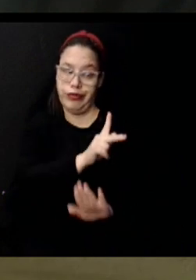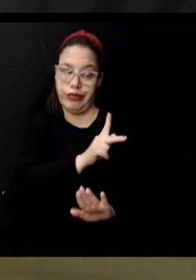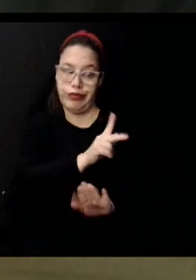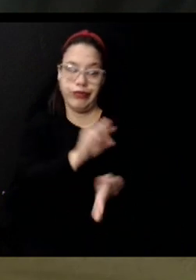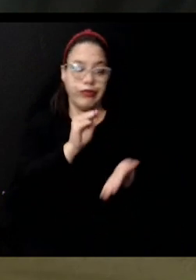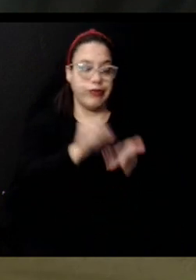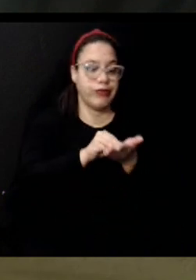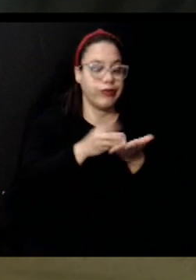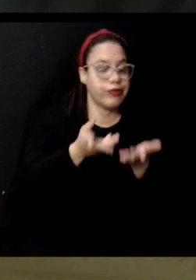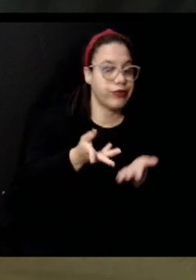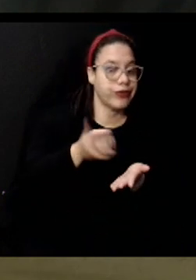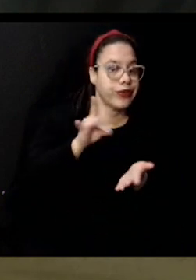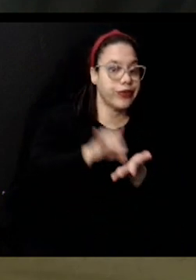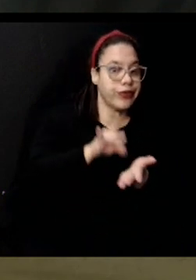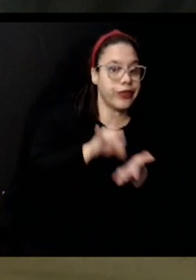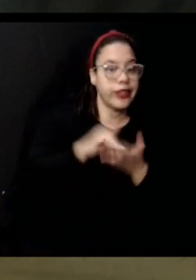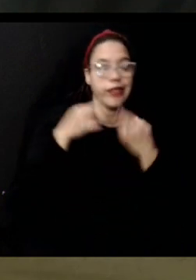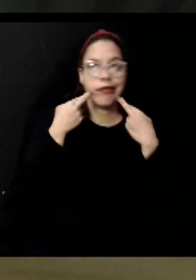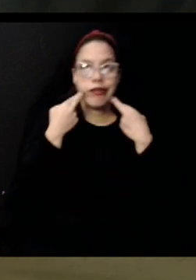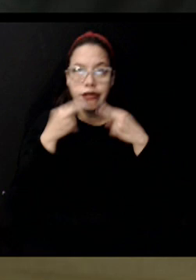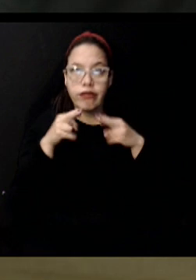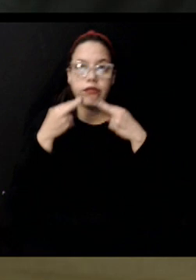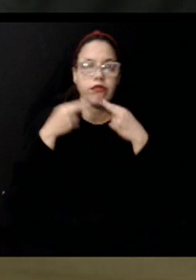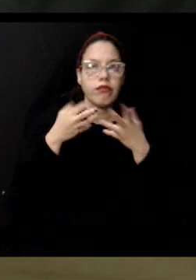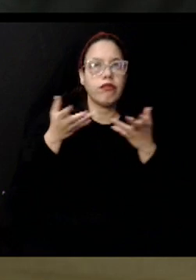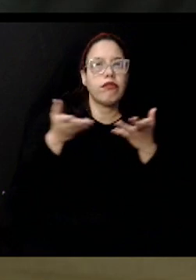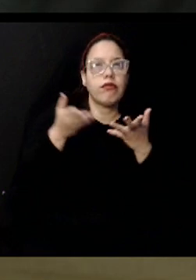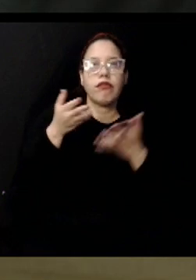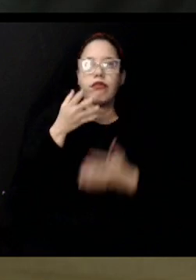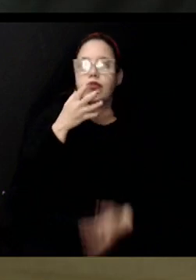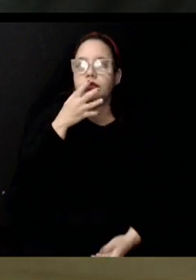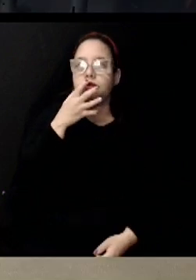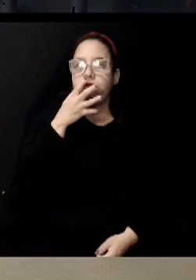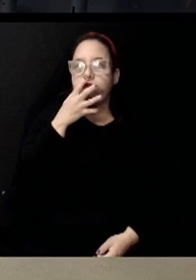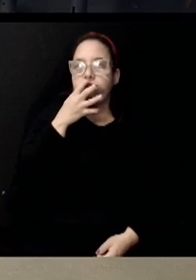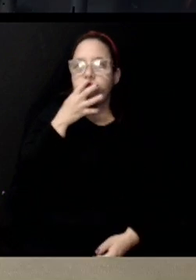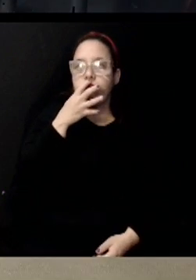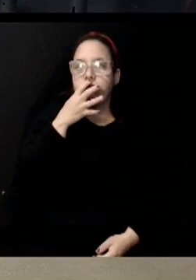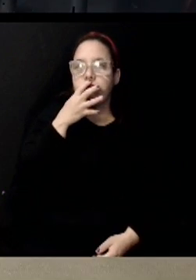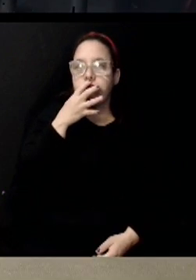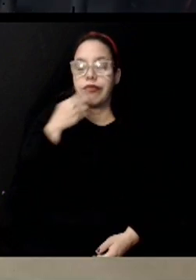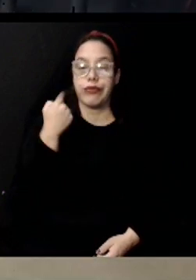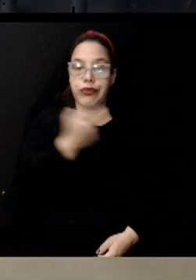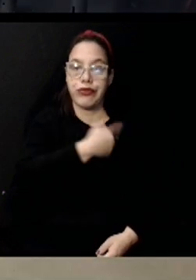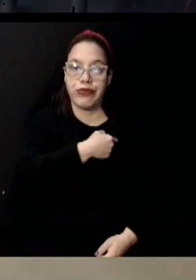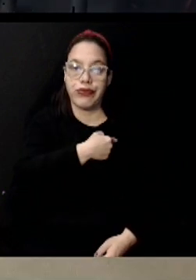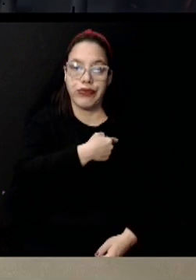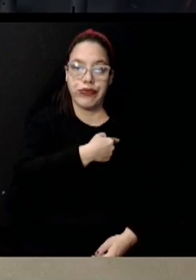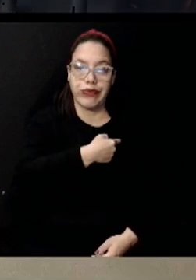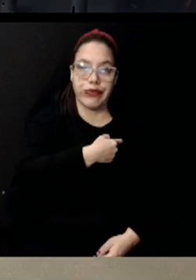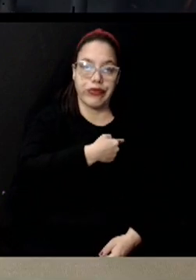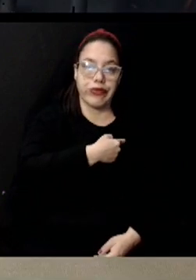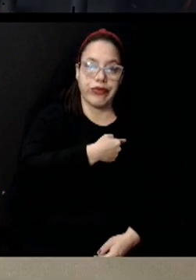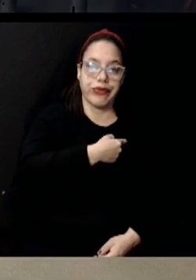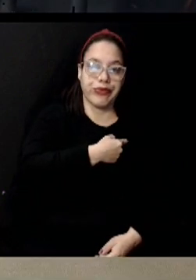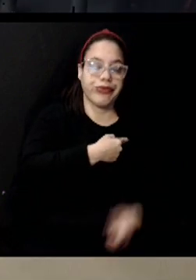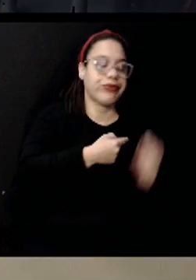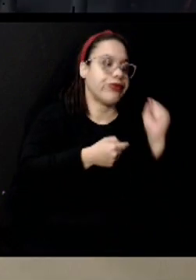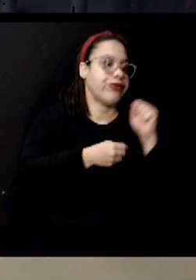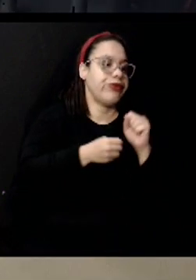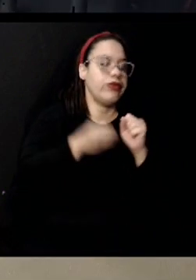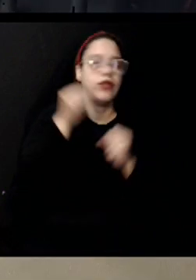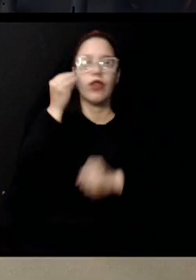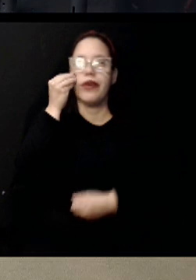uma pessoa reclamona. Agora tem como a gente consertar isso com a gente mesmo? Tipo assim, eu vou tem como a gente se